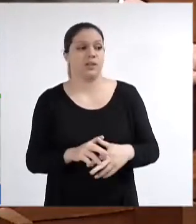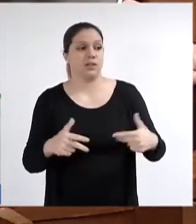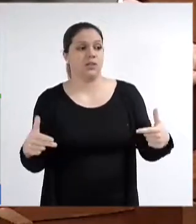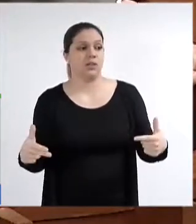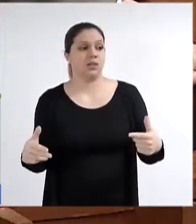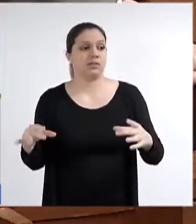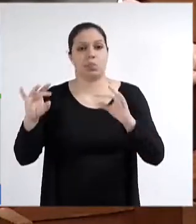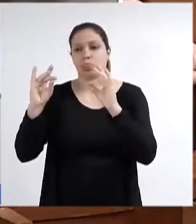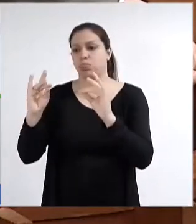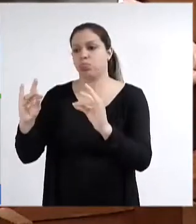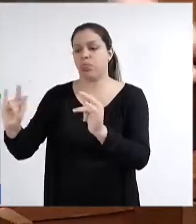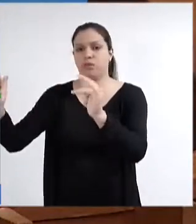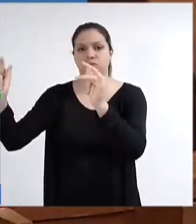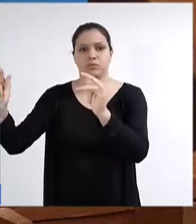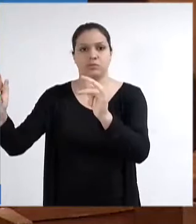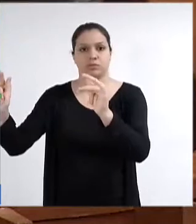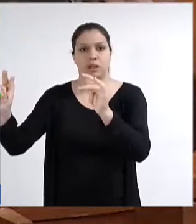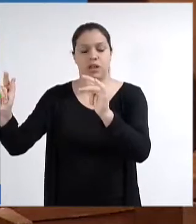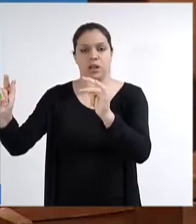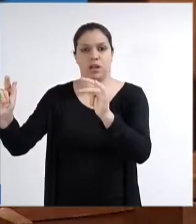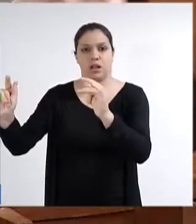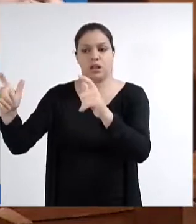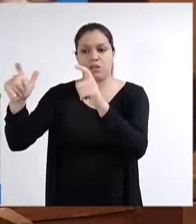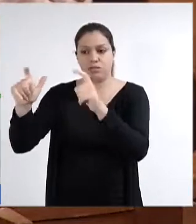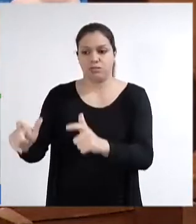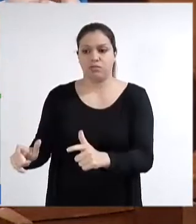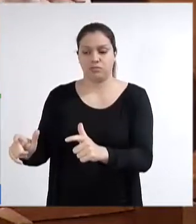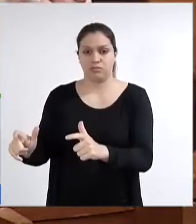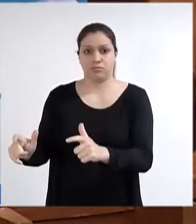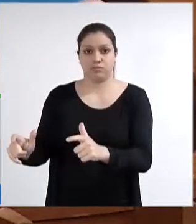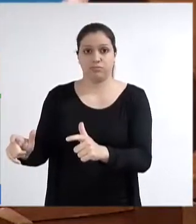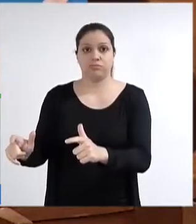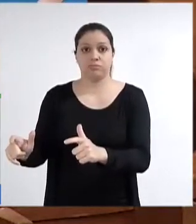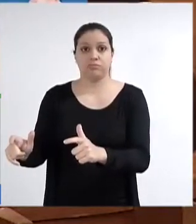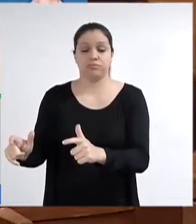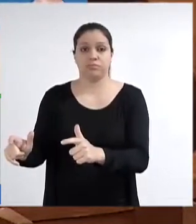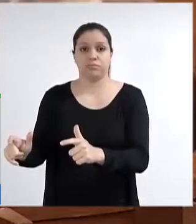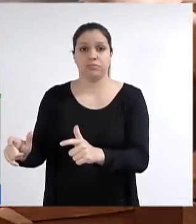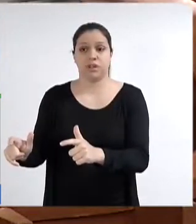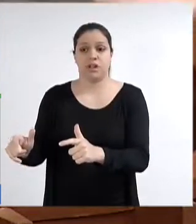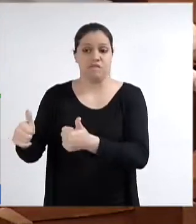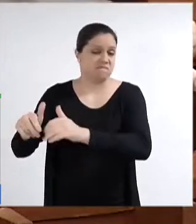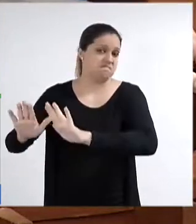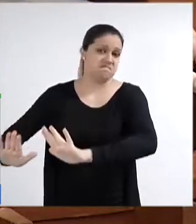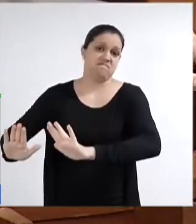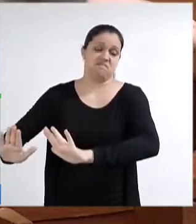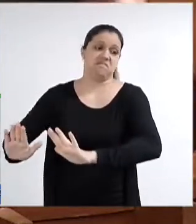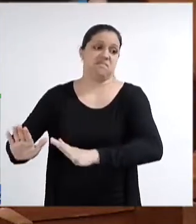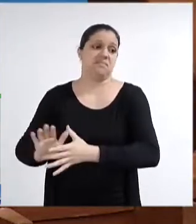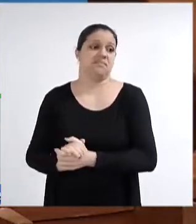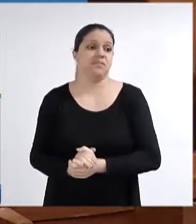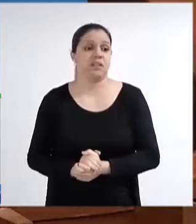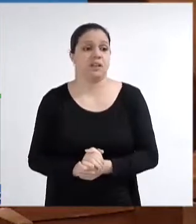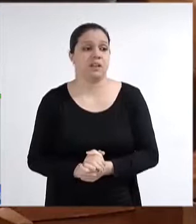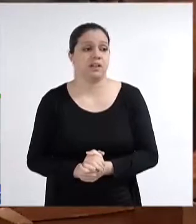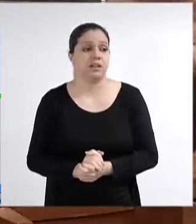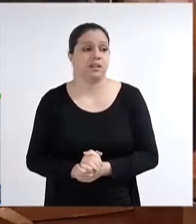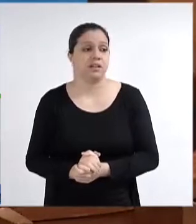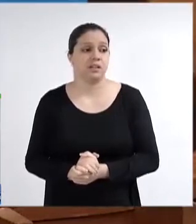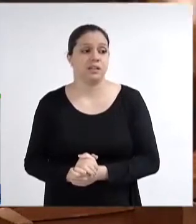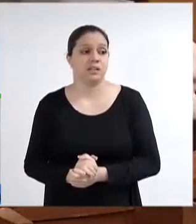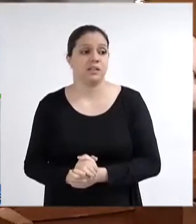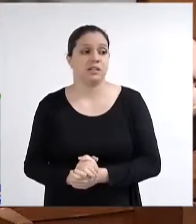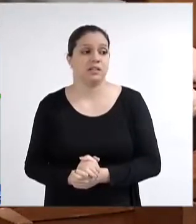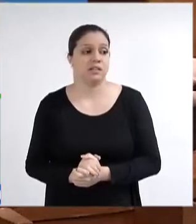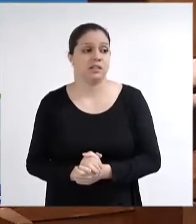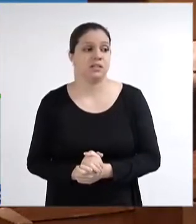deterioram nos pátios das delegacias, esse recurso que poderia financiar contra o crime organizado e no combate às drogas acaba se perdendo nos